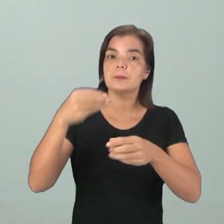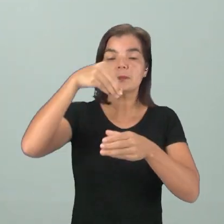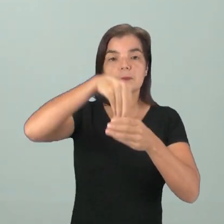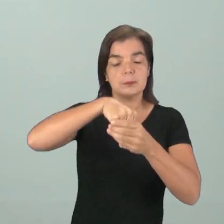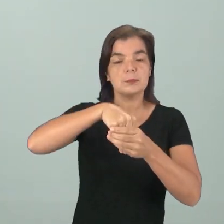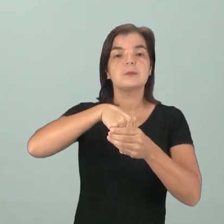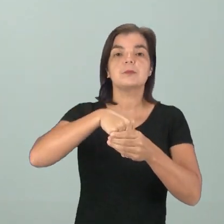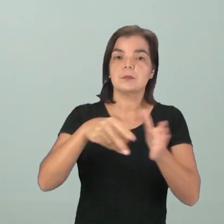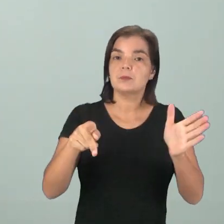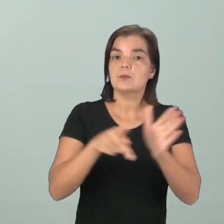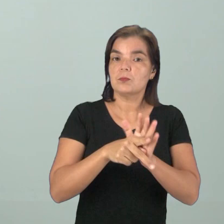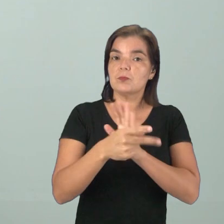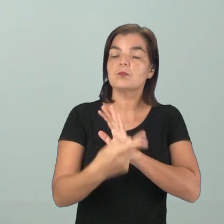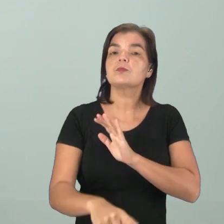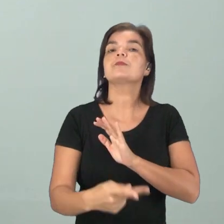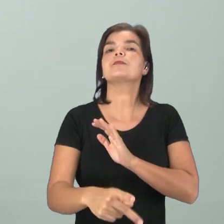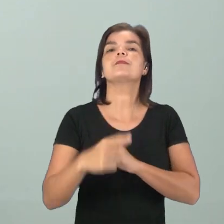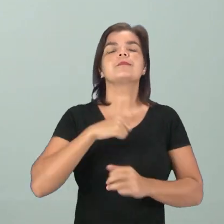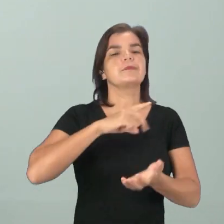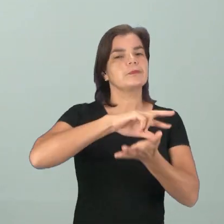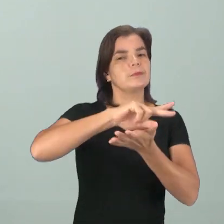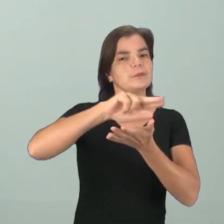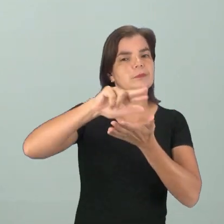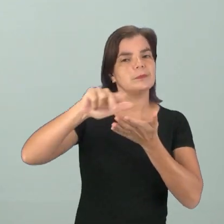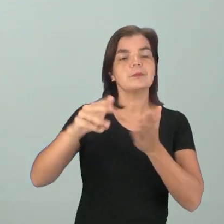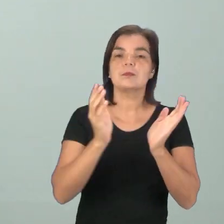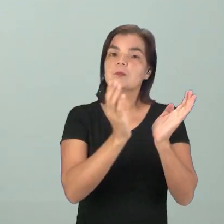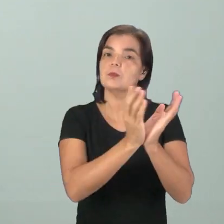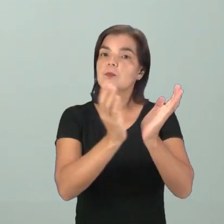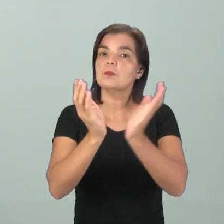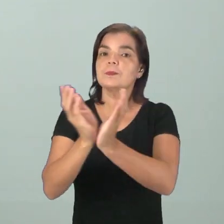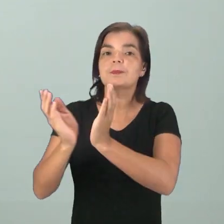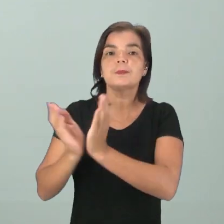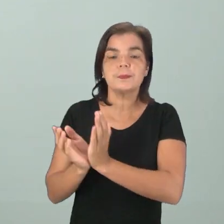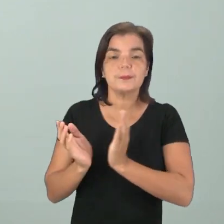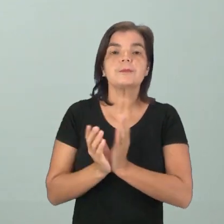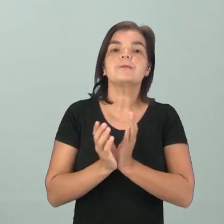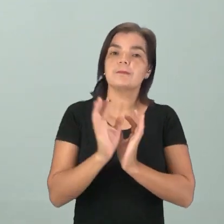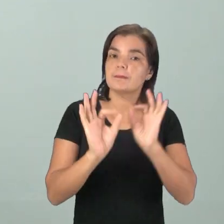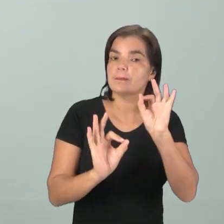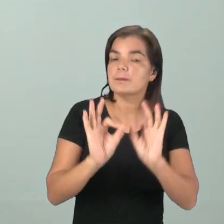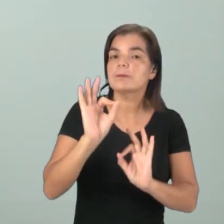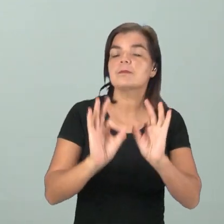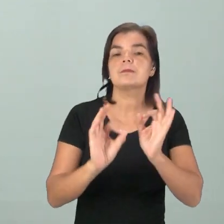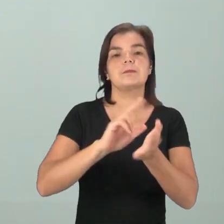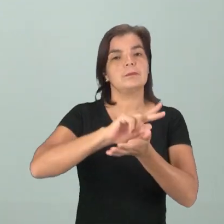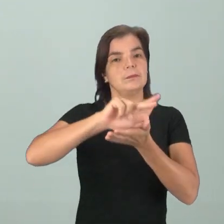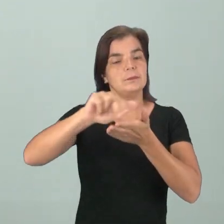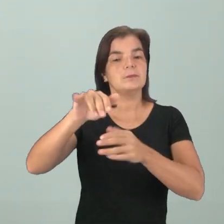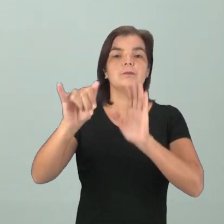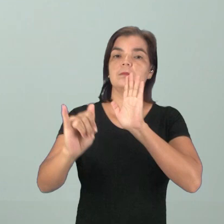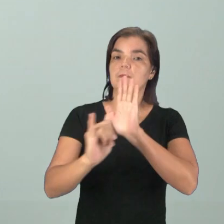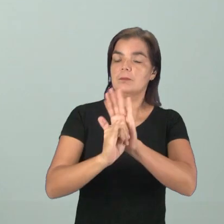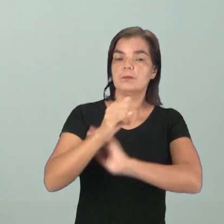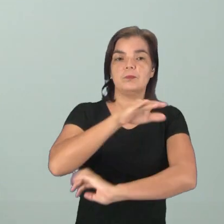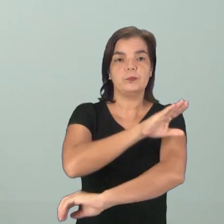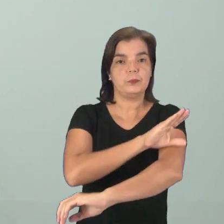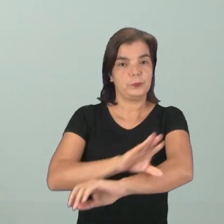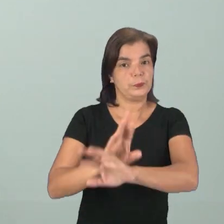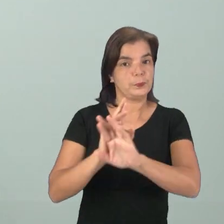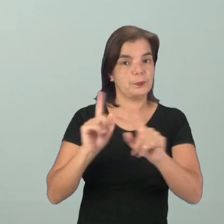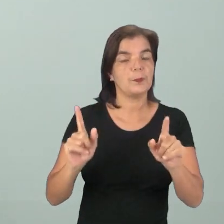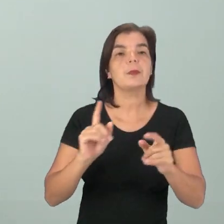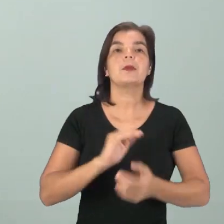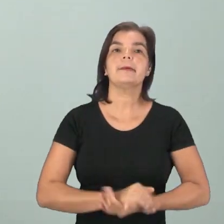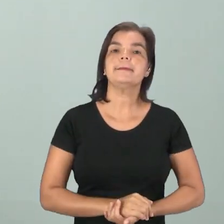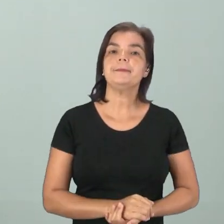dentro do próprio país há diversos grupos que fazem parte de diversas identidades e culturas